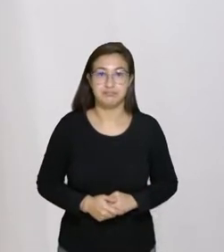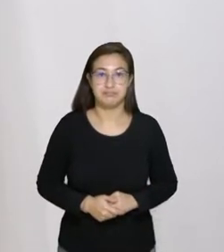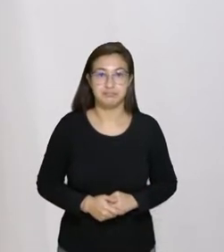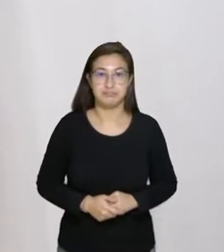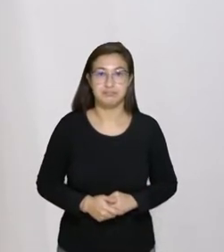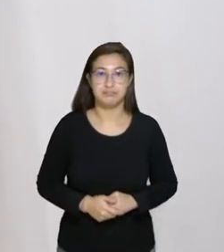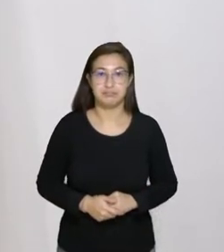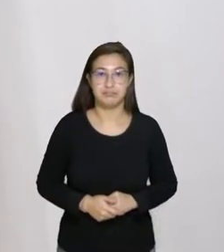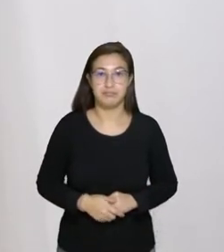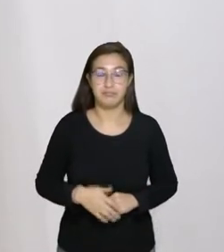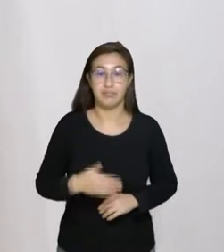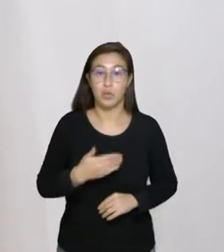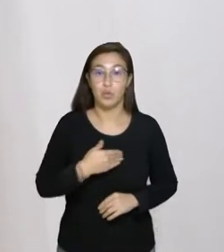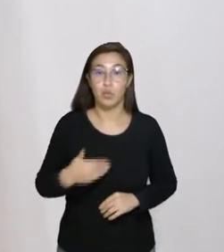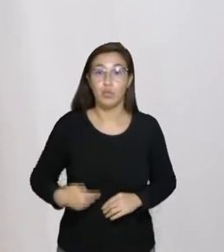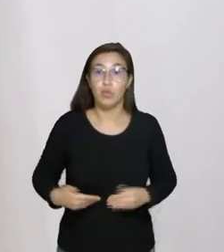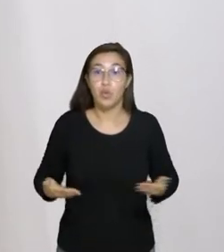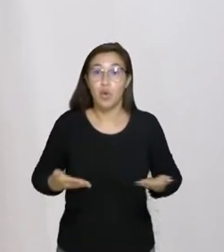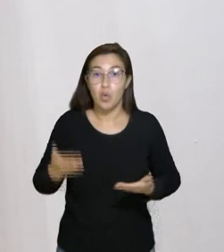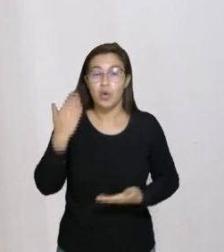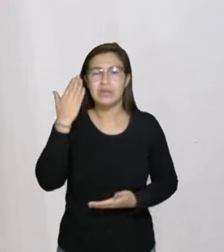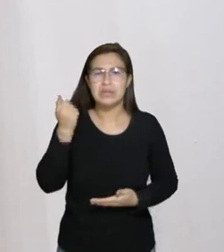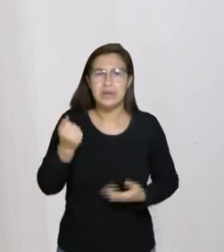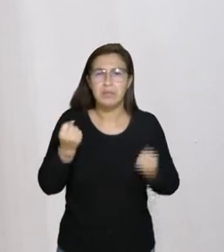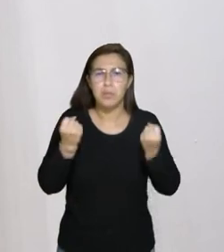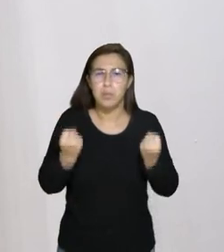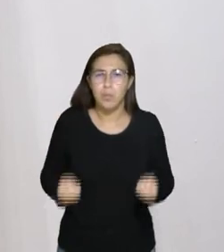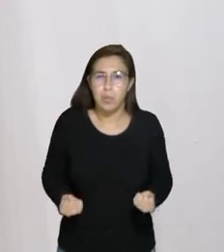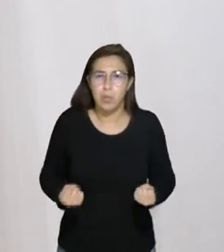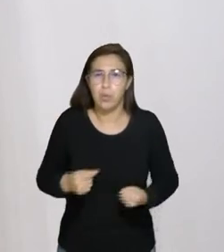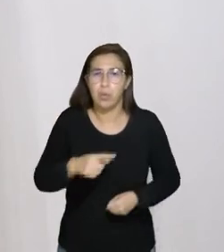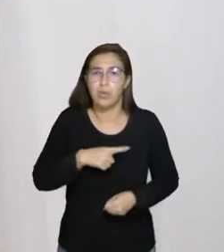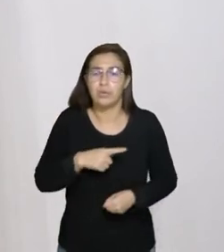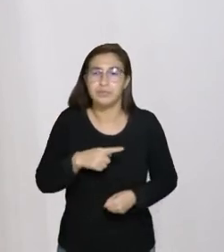vai saber agora o peso que tem,